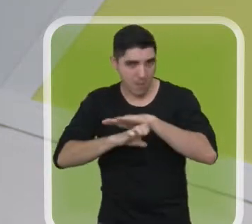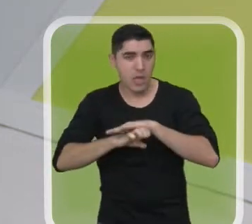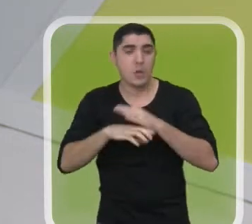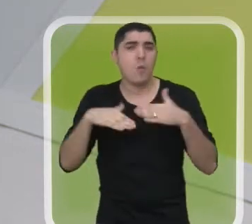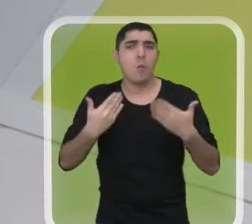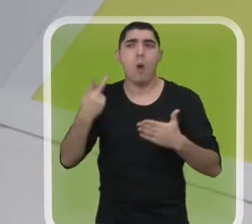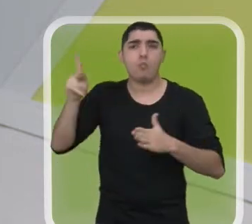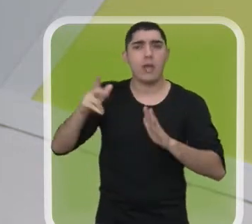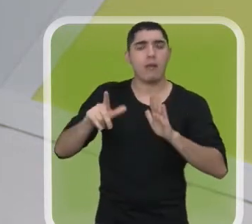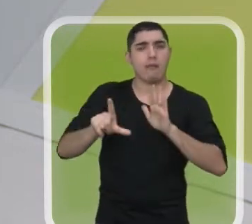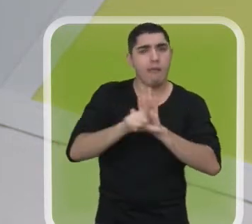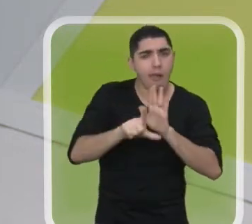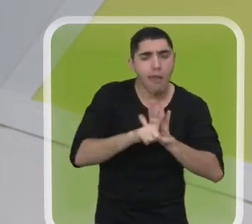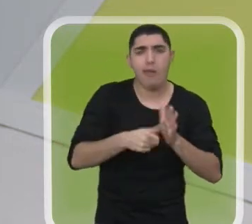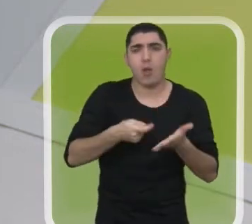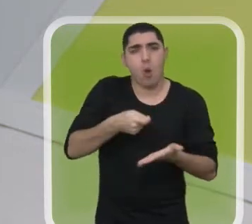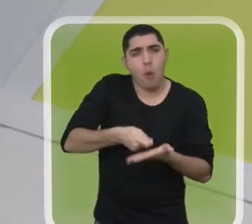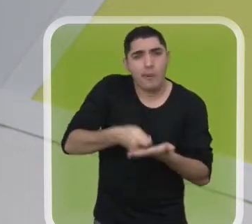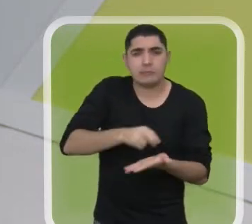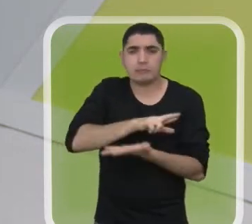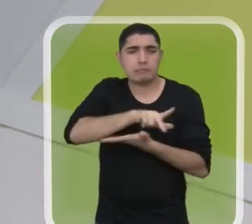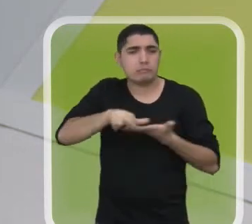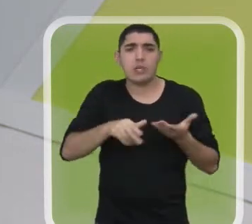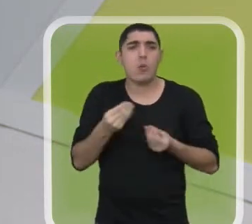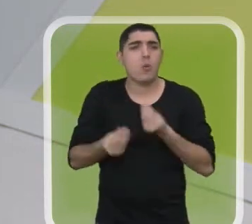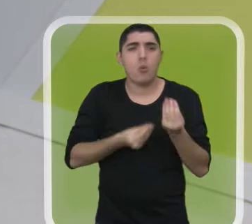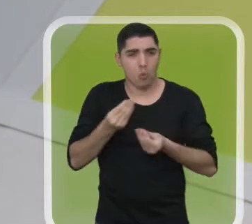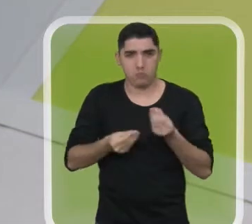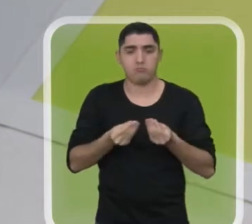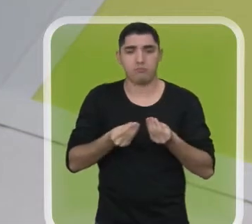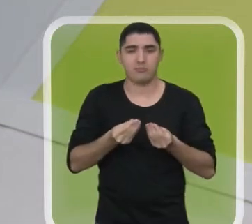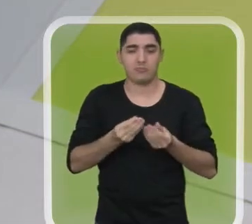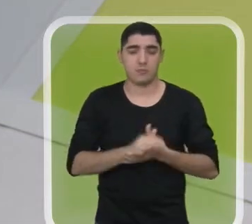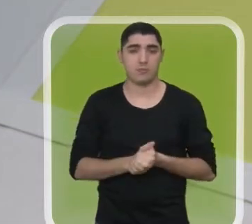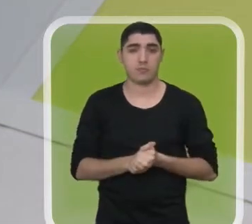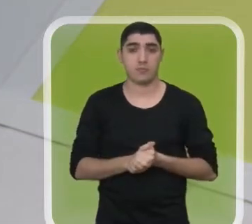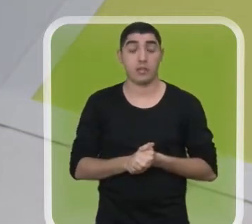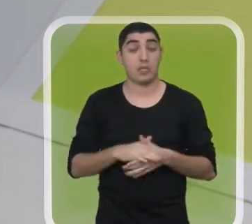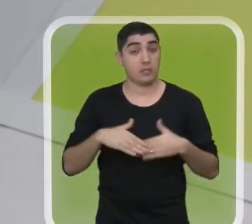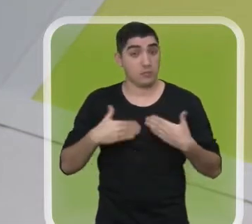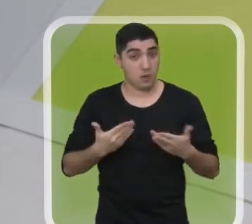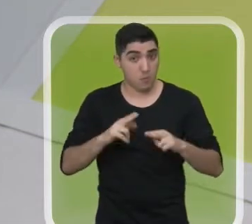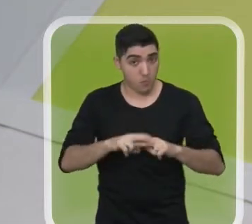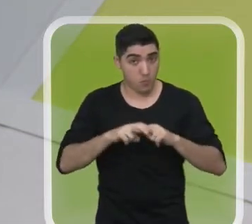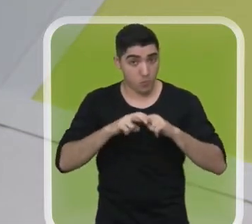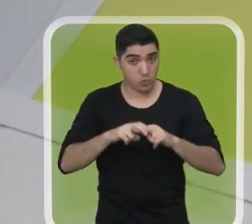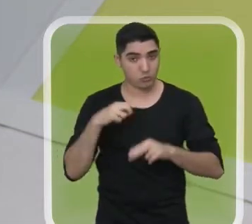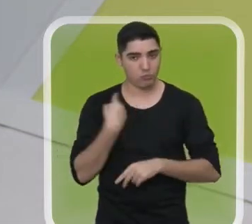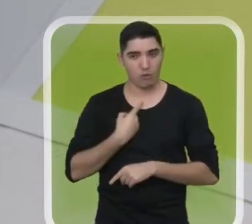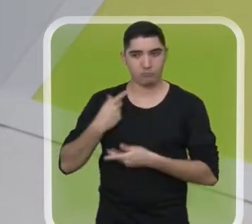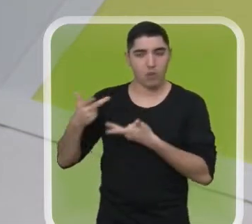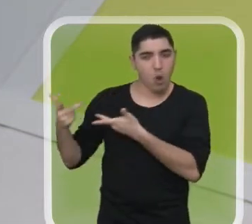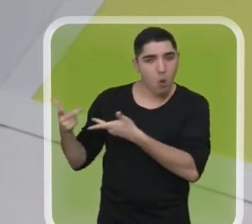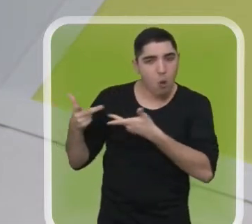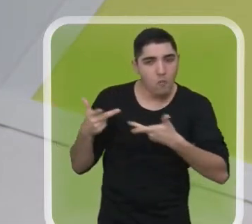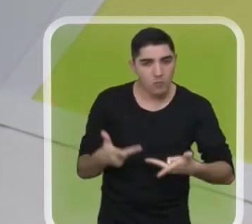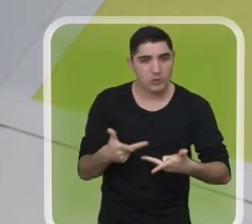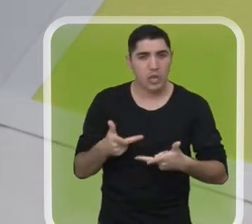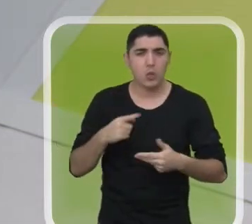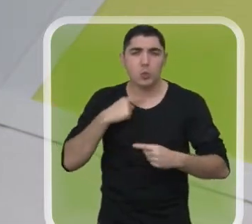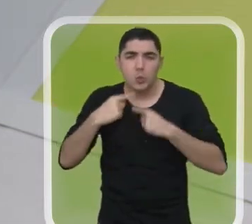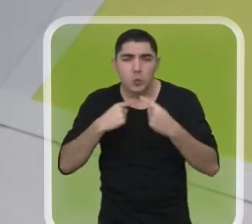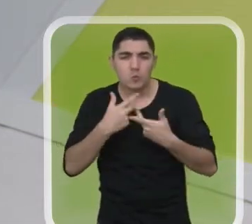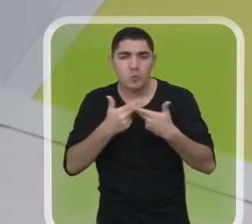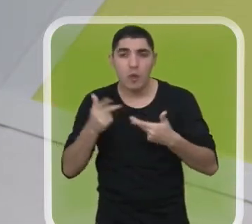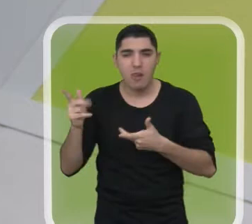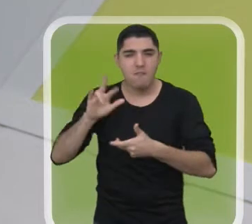obrigações, tanto do investidor quanto do clube. E para isso a gente trouxe aqui, para sanar todas essas dúvidas